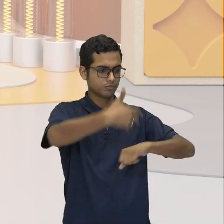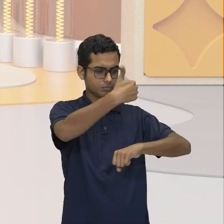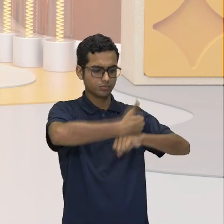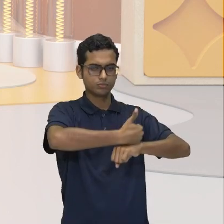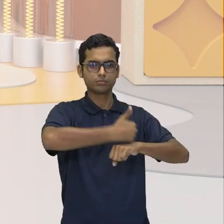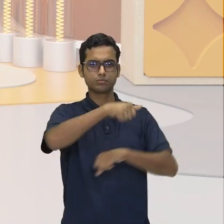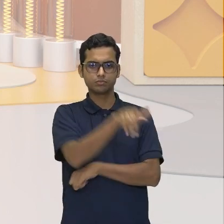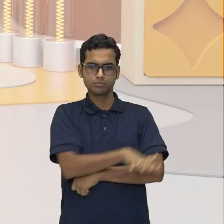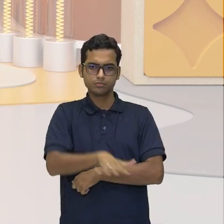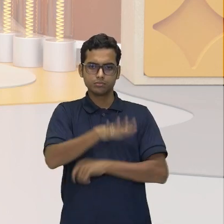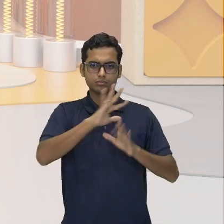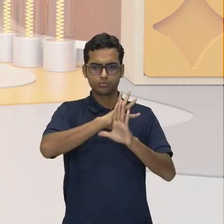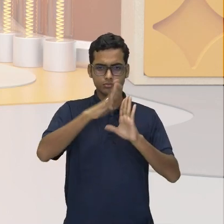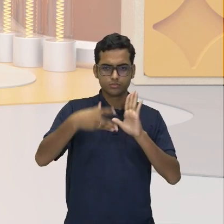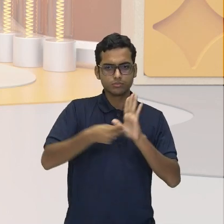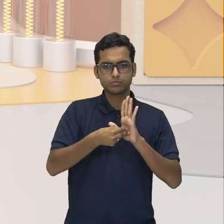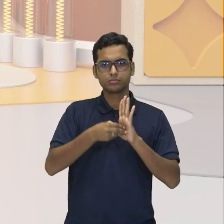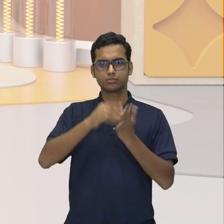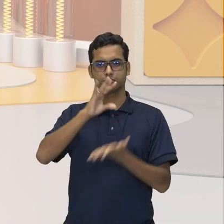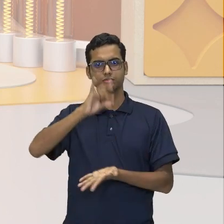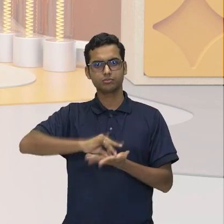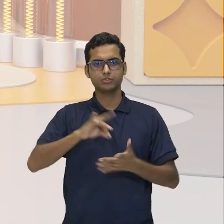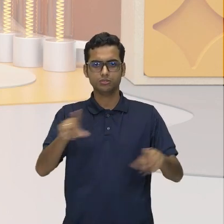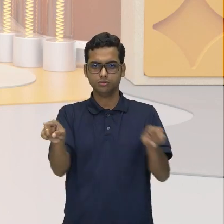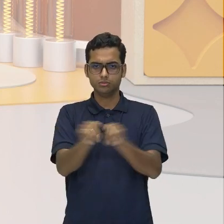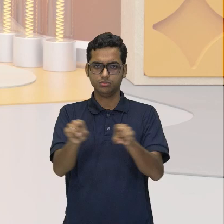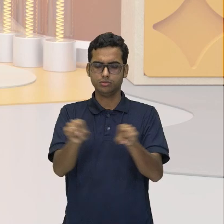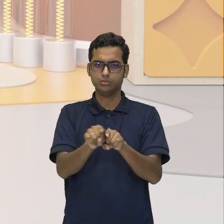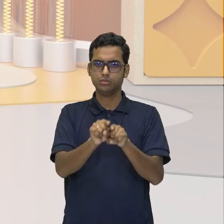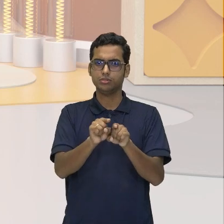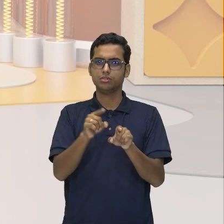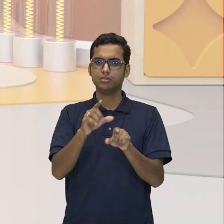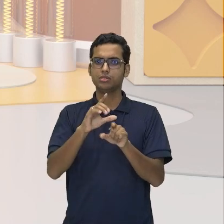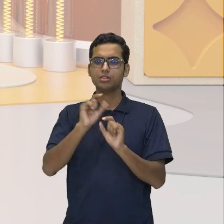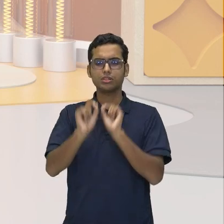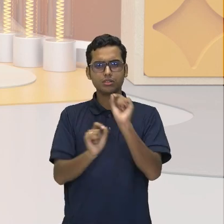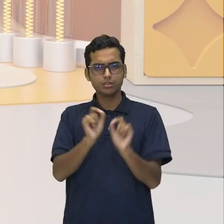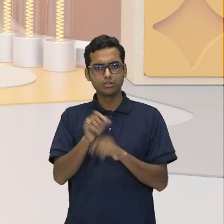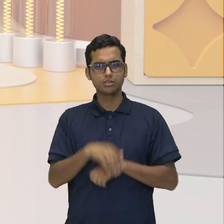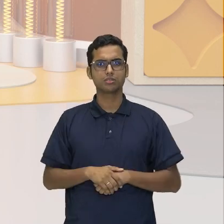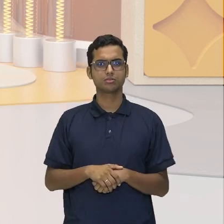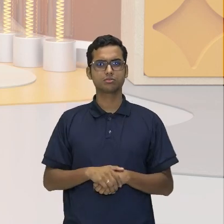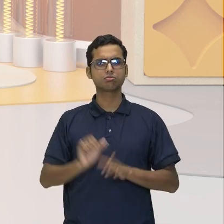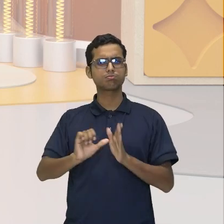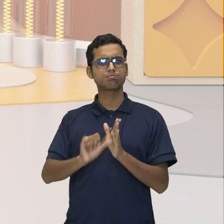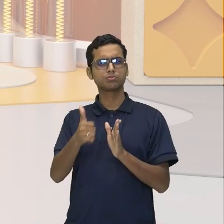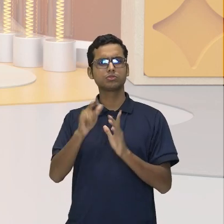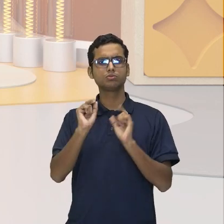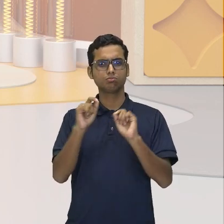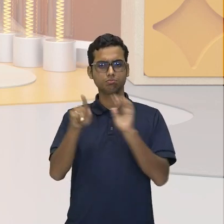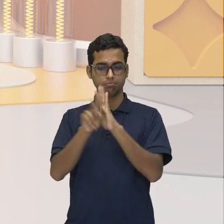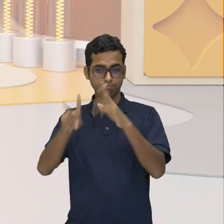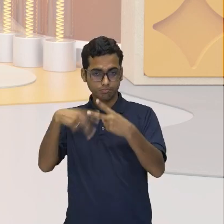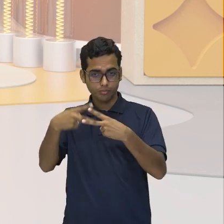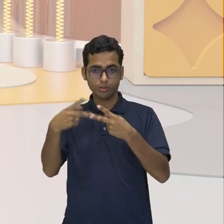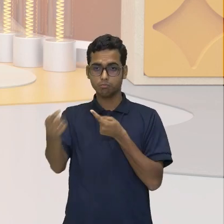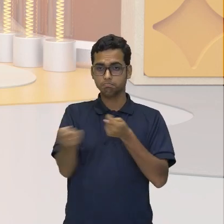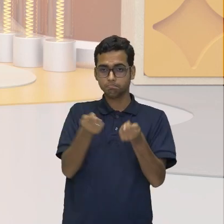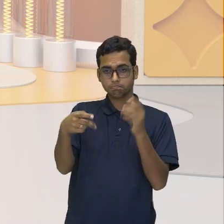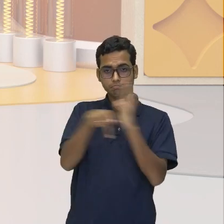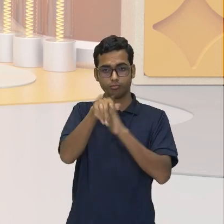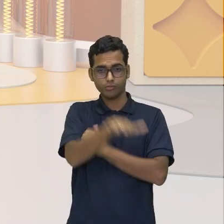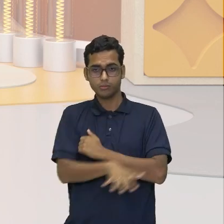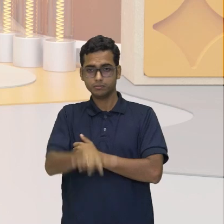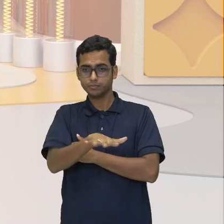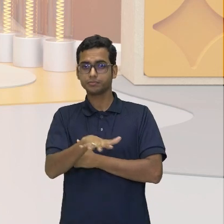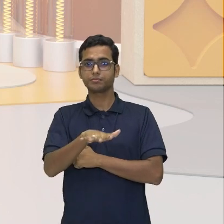na região amazônica, bem como os primeiros dispositivos no sentido de administração